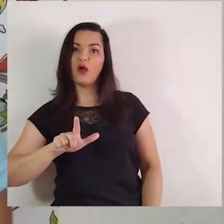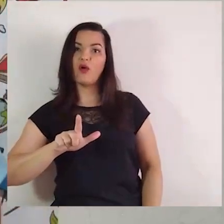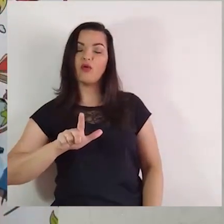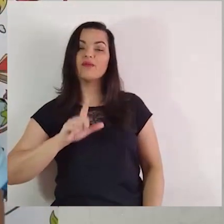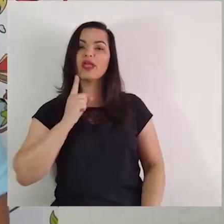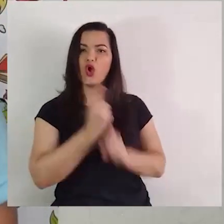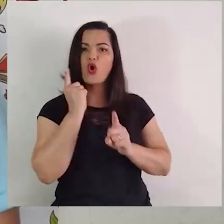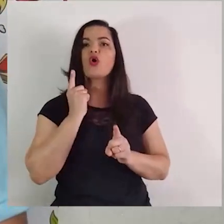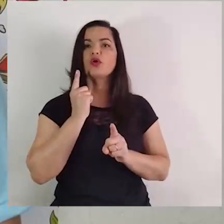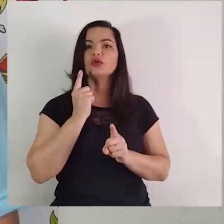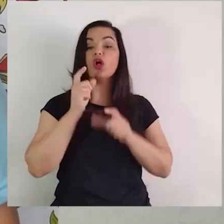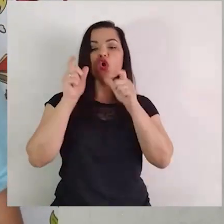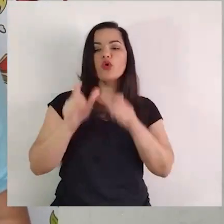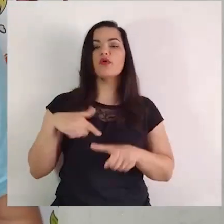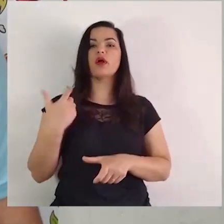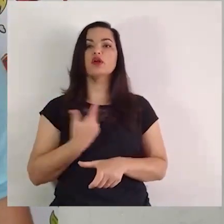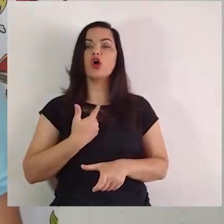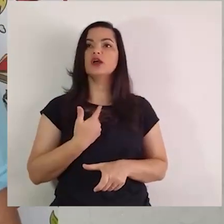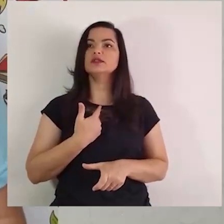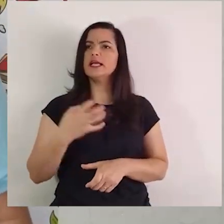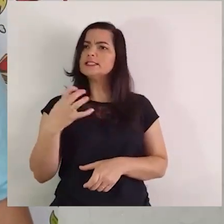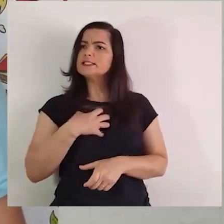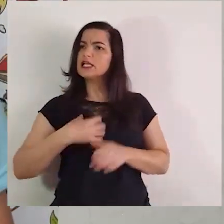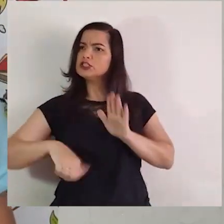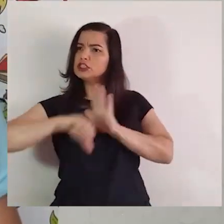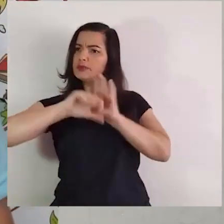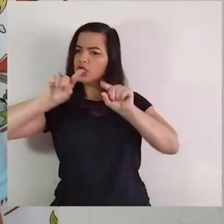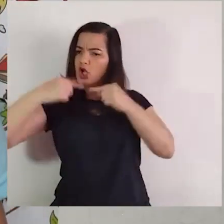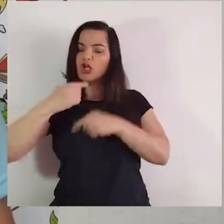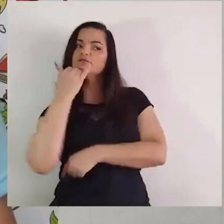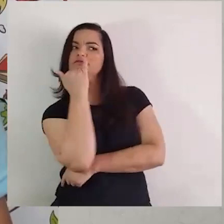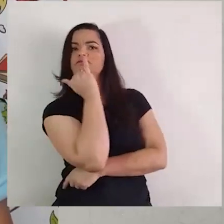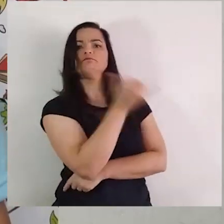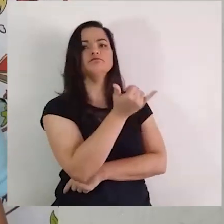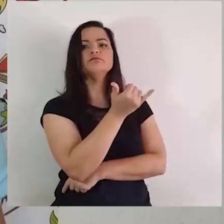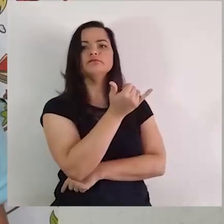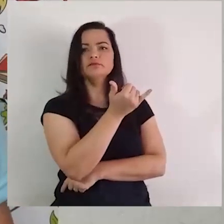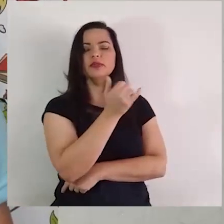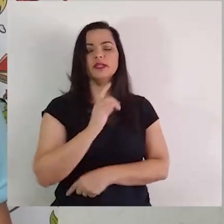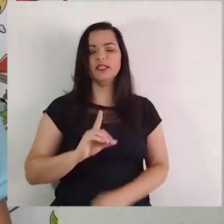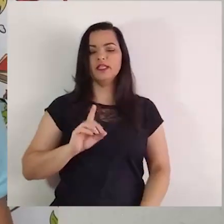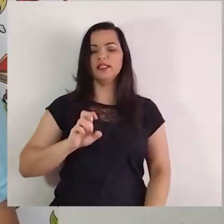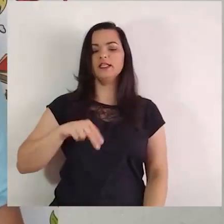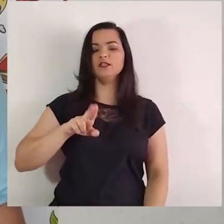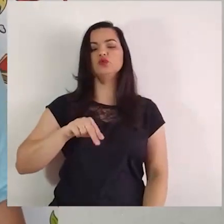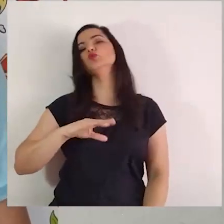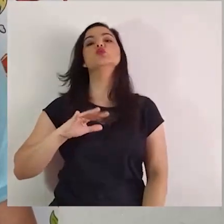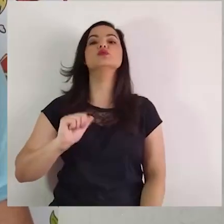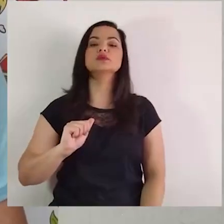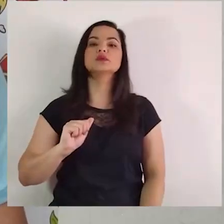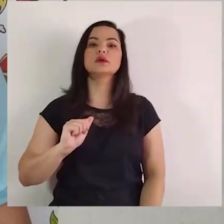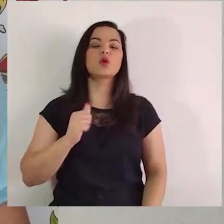Locais onde nós podemos denunciar qualquer tipo de crime. virtual,